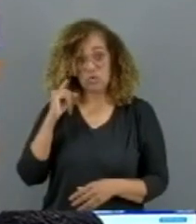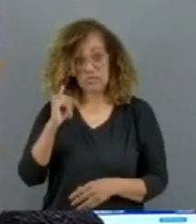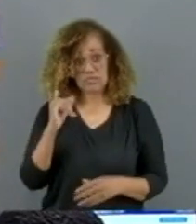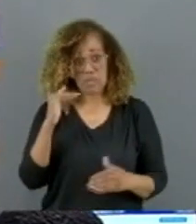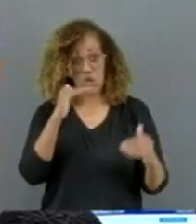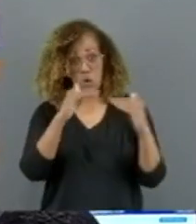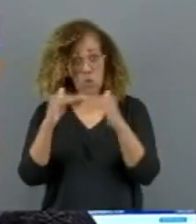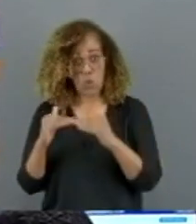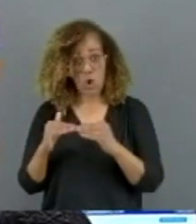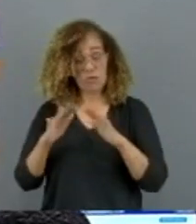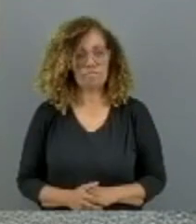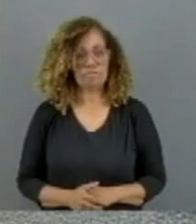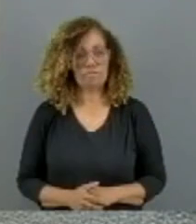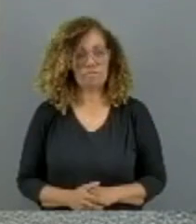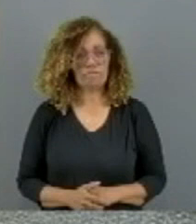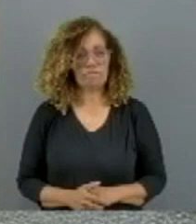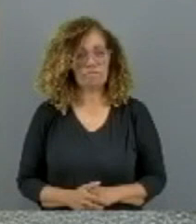concordam, permaneçam como se encontram.